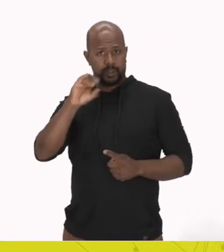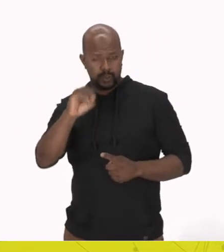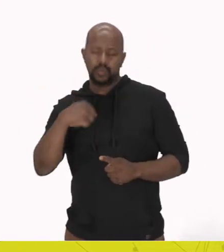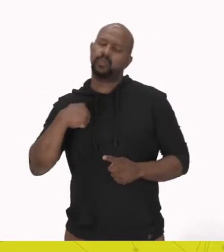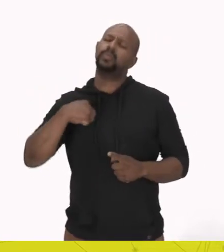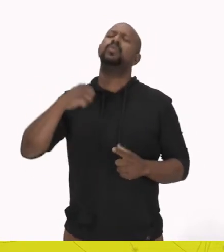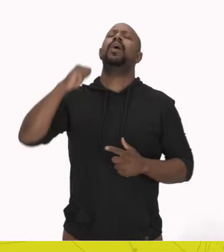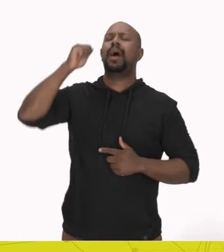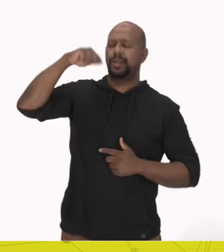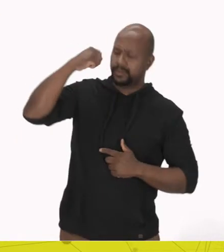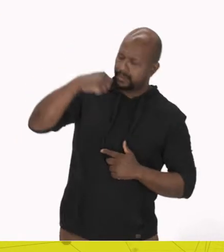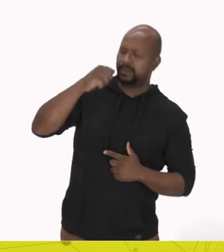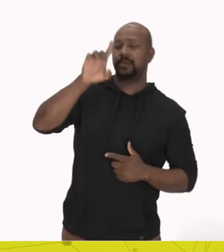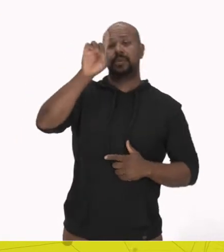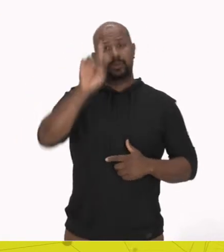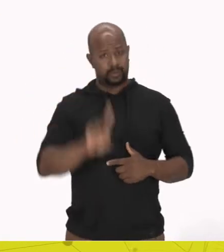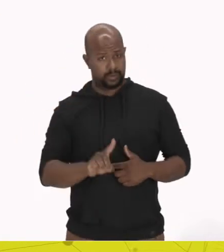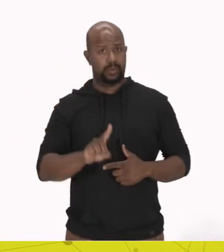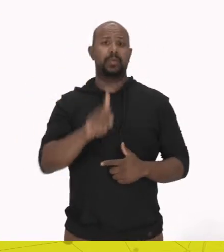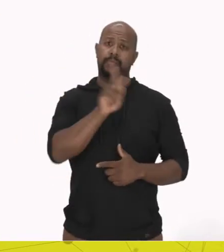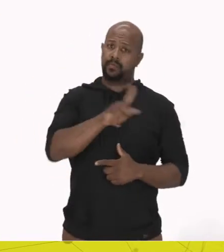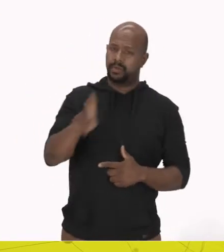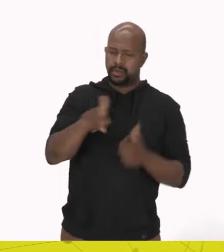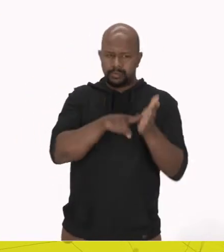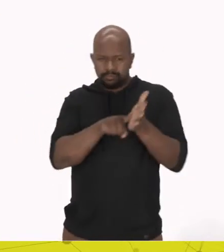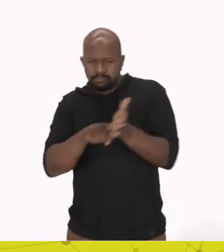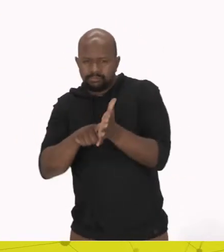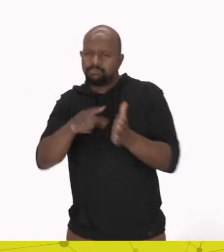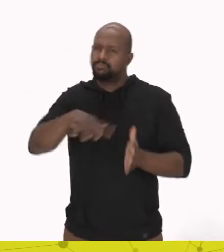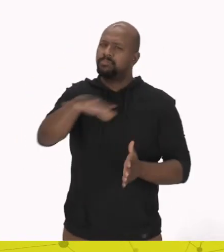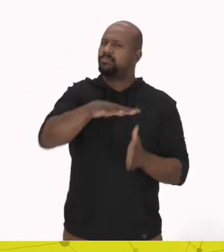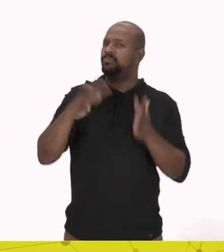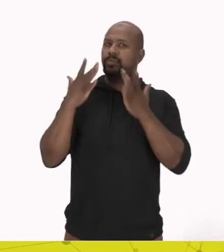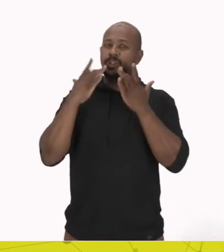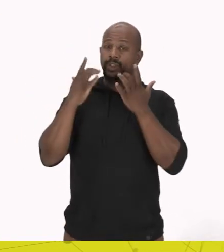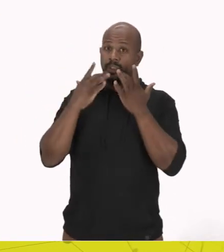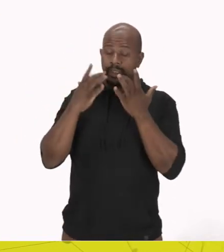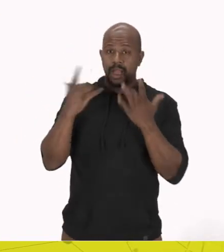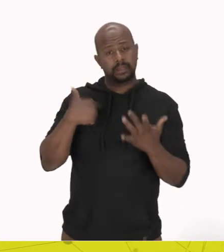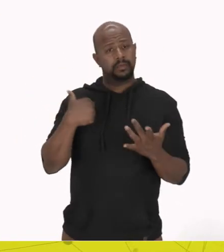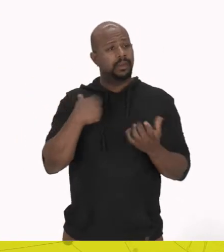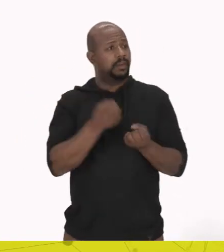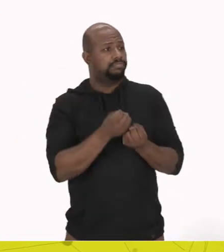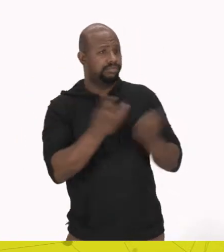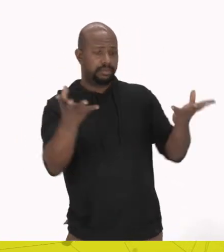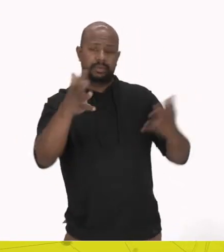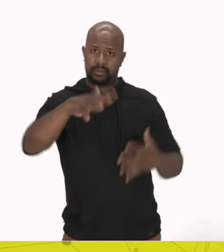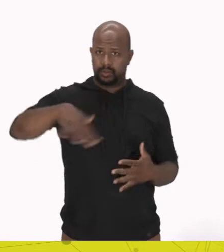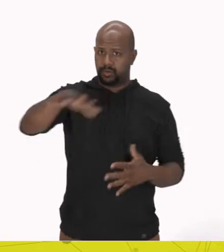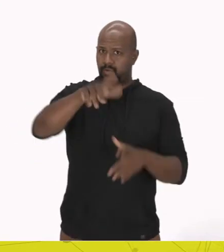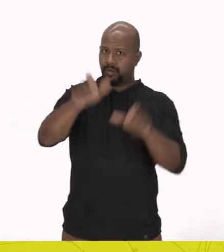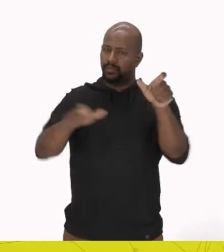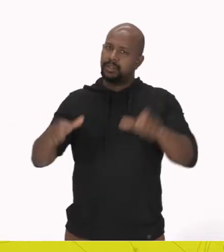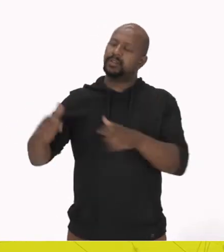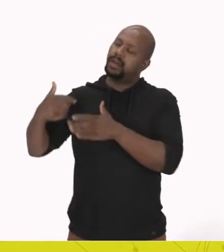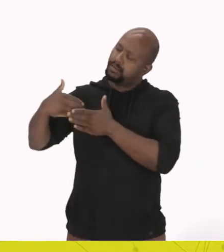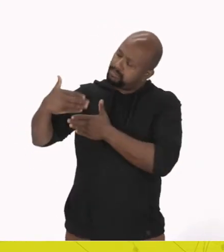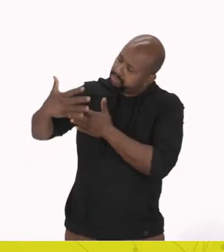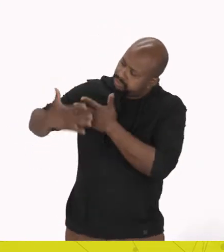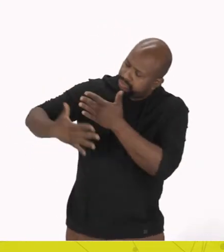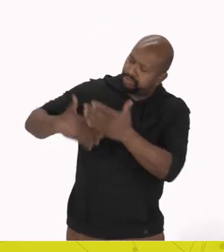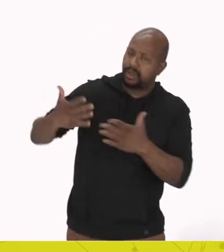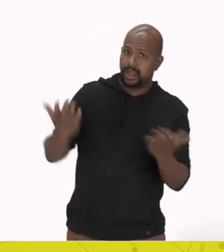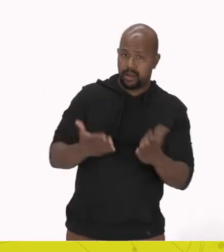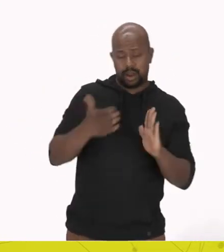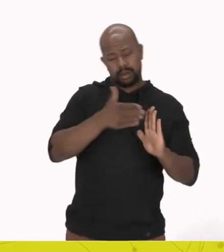Fabrício Moser, sou ator, diretor, professor e pesquisador do teatro e vou compartilhar com vocês, ao